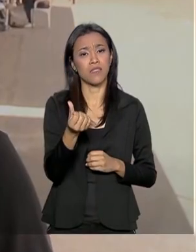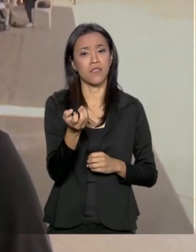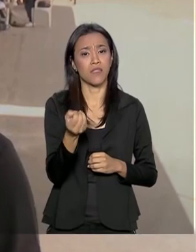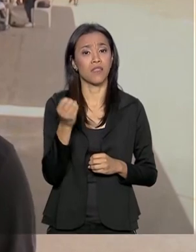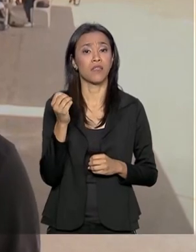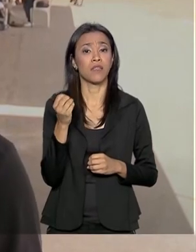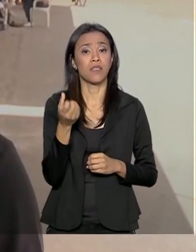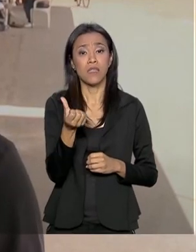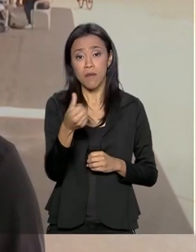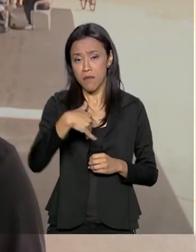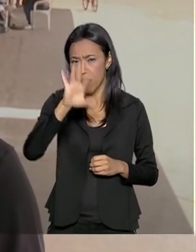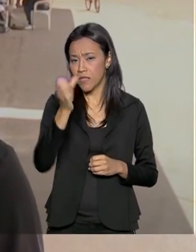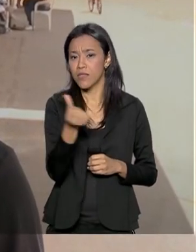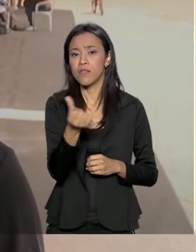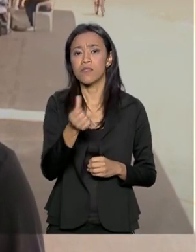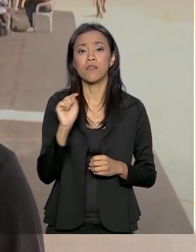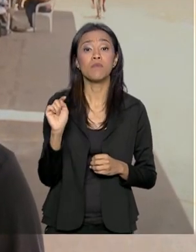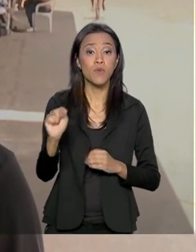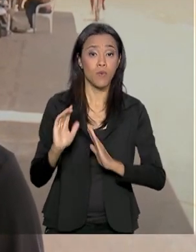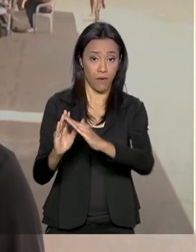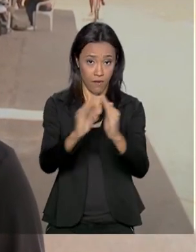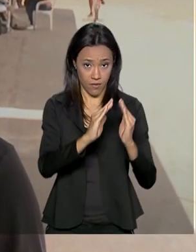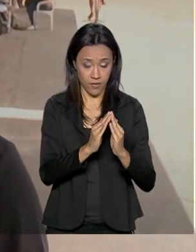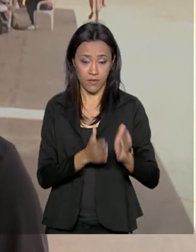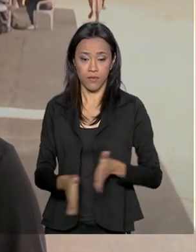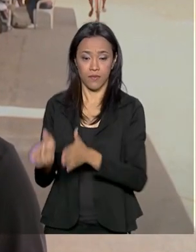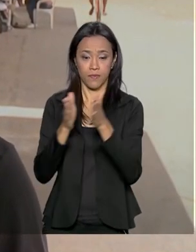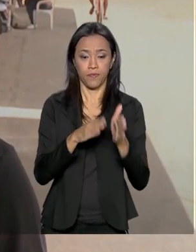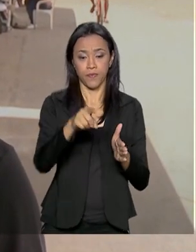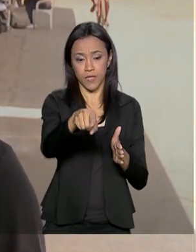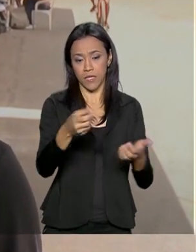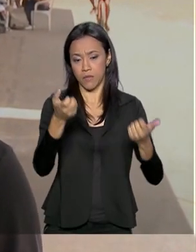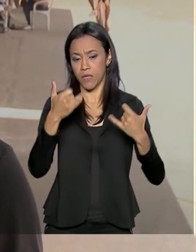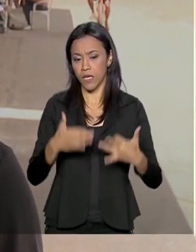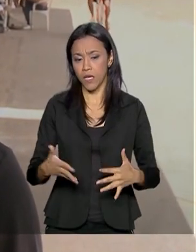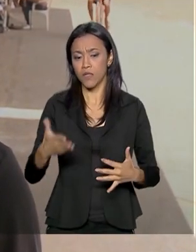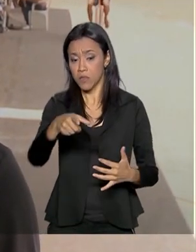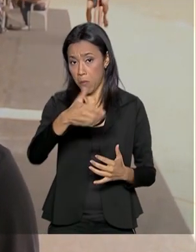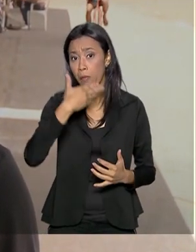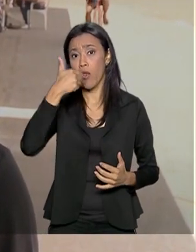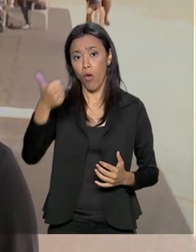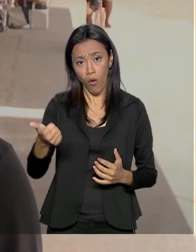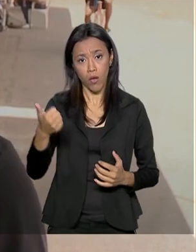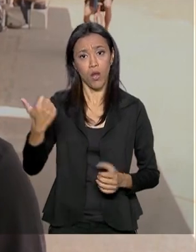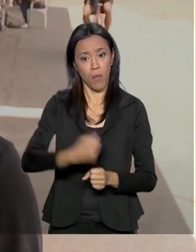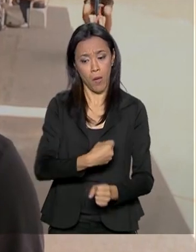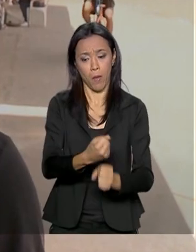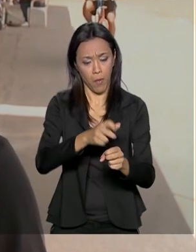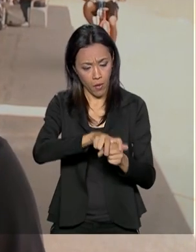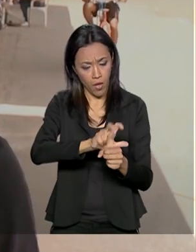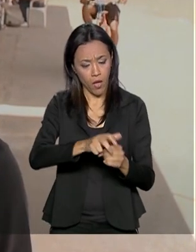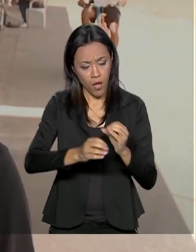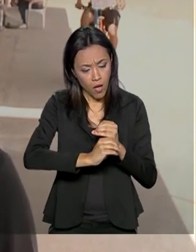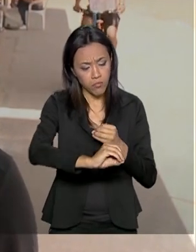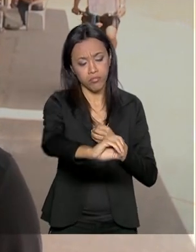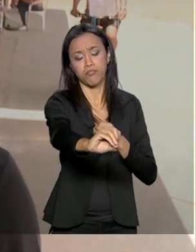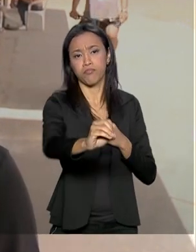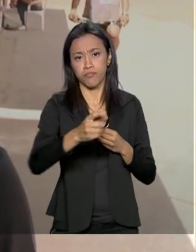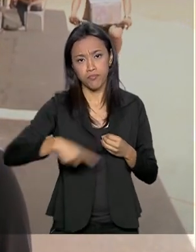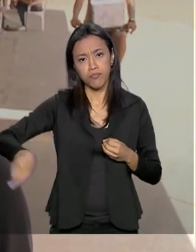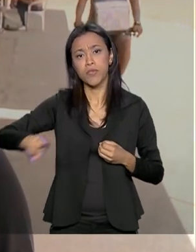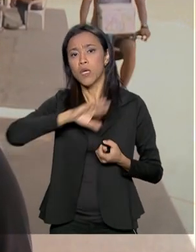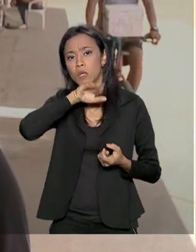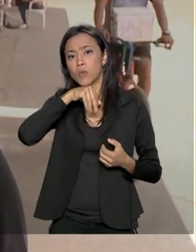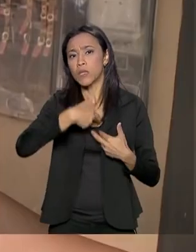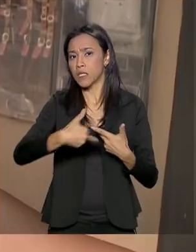A urbanização aqui do nosso município acaba melhorando a vida, né? De nós, dos